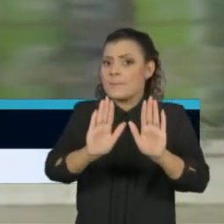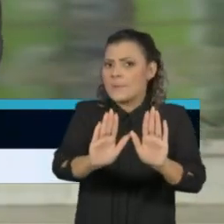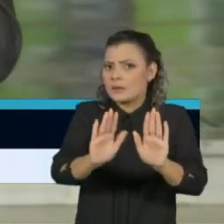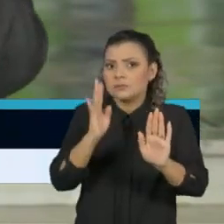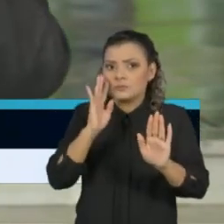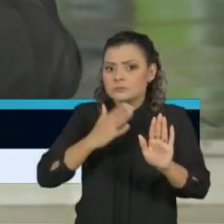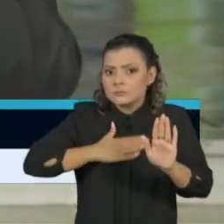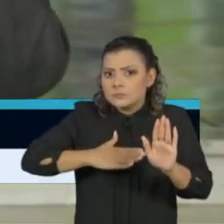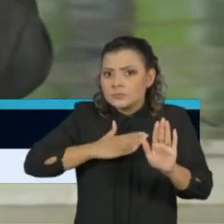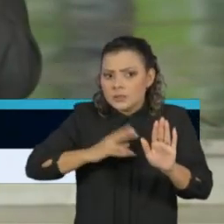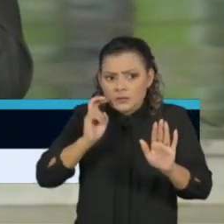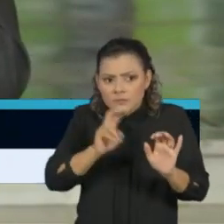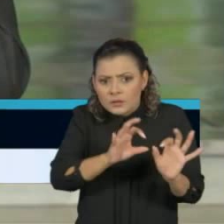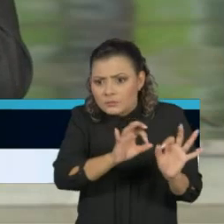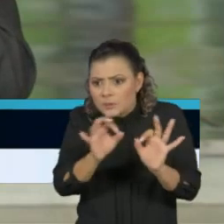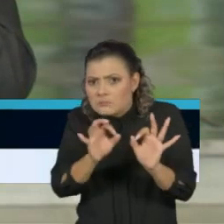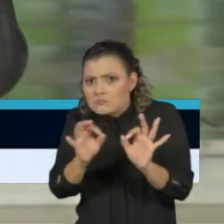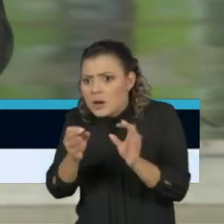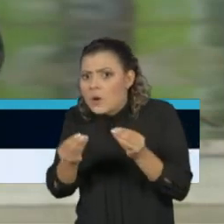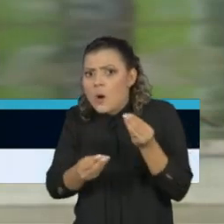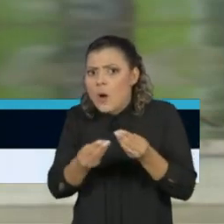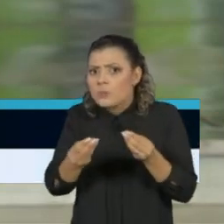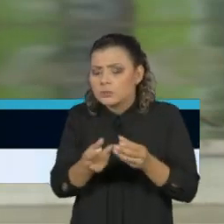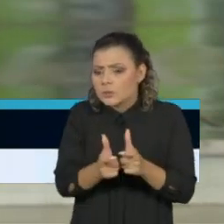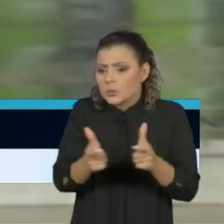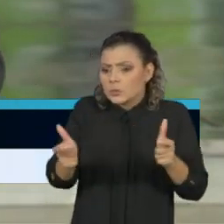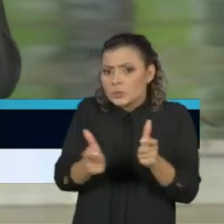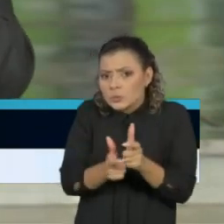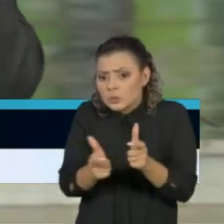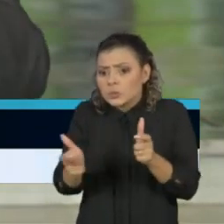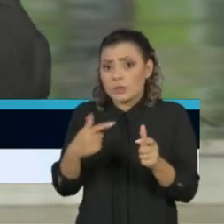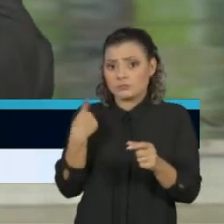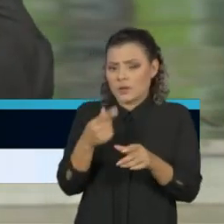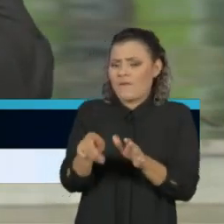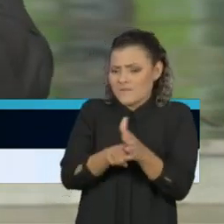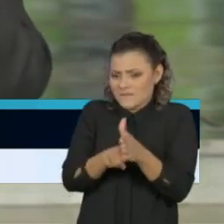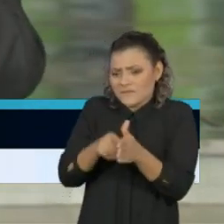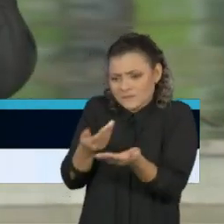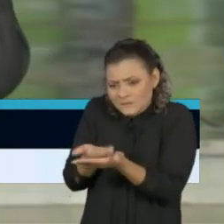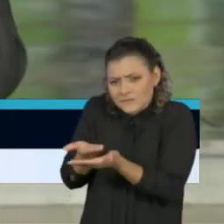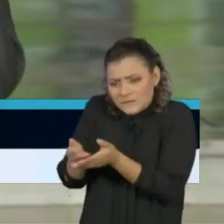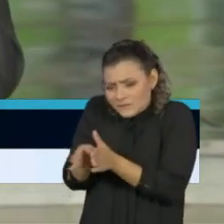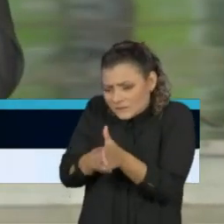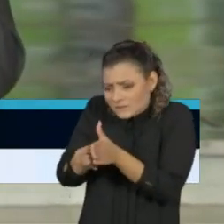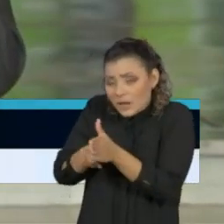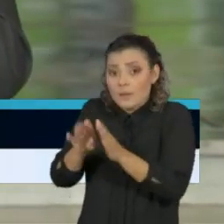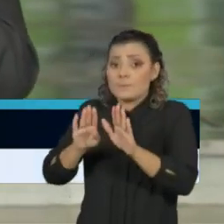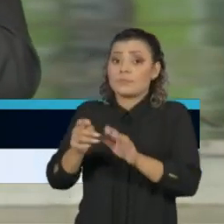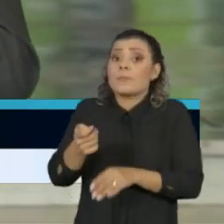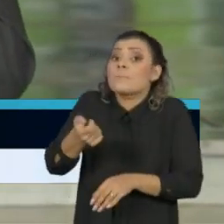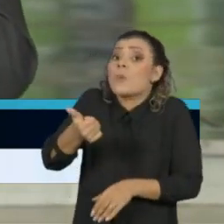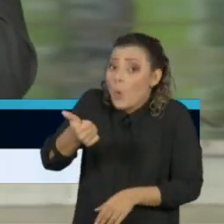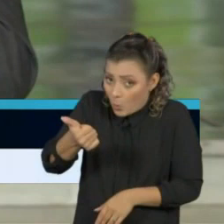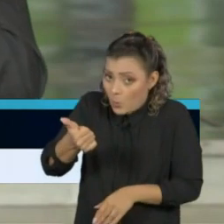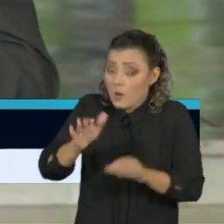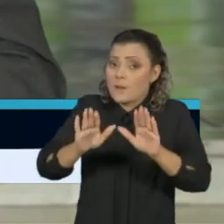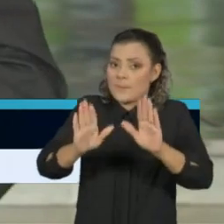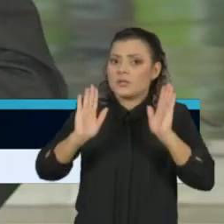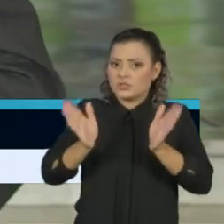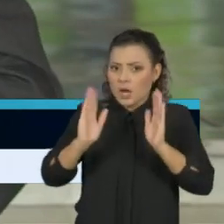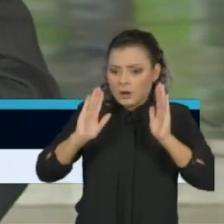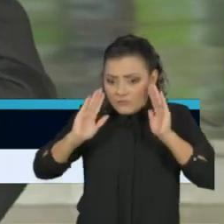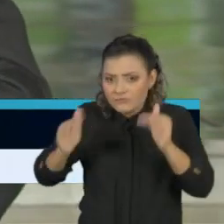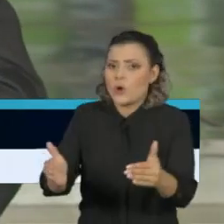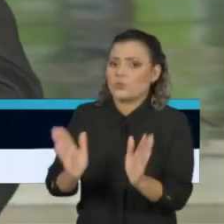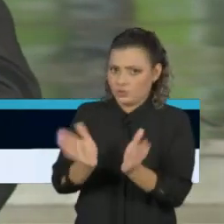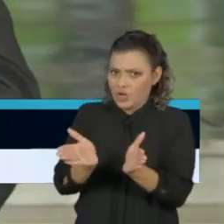mais casos, ter maior capacidade de previsão. Ainda é baixa, mas já tem um olhar nesse